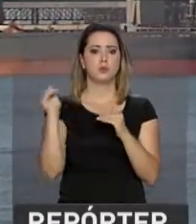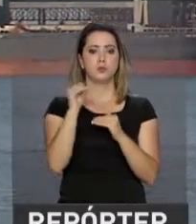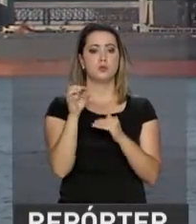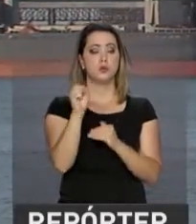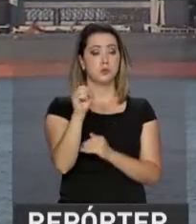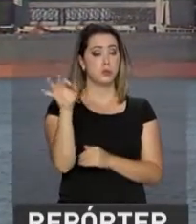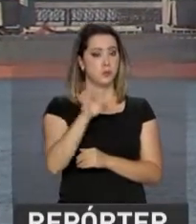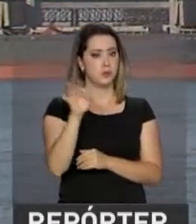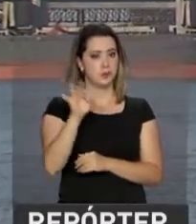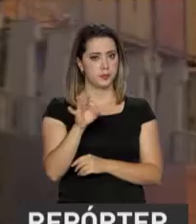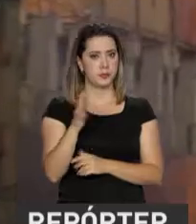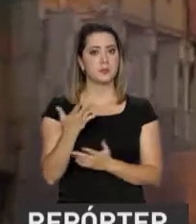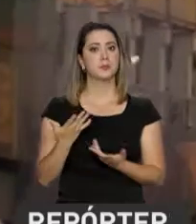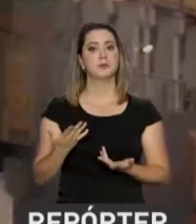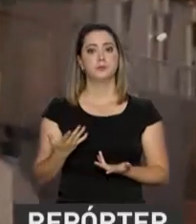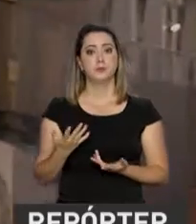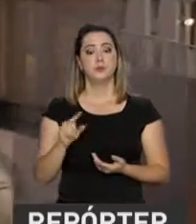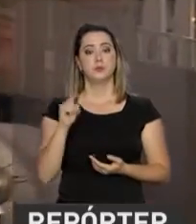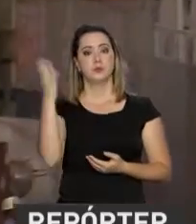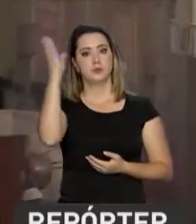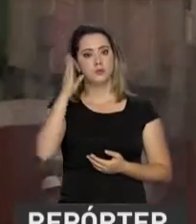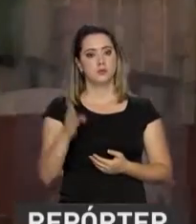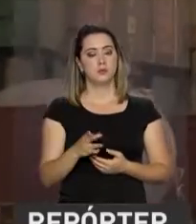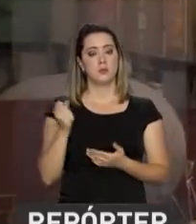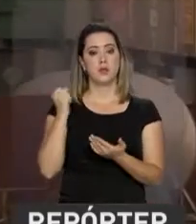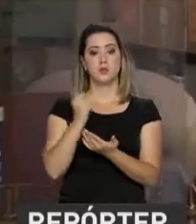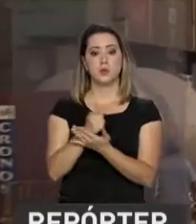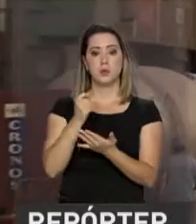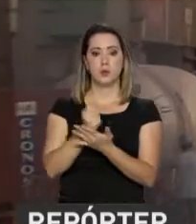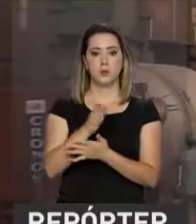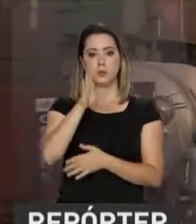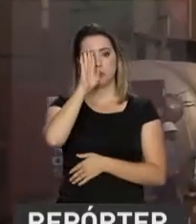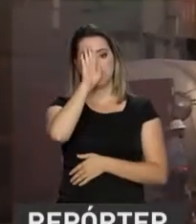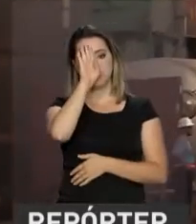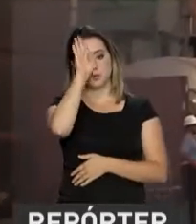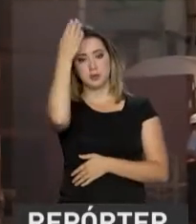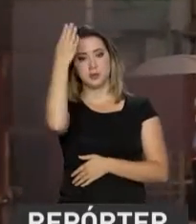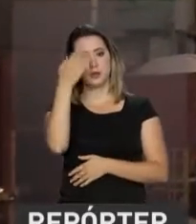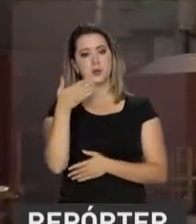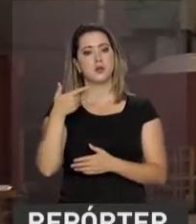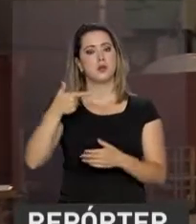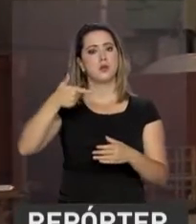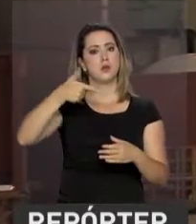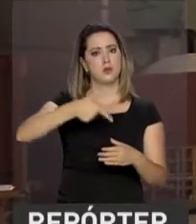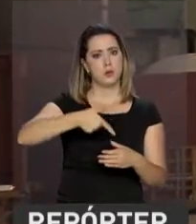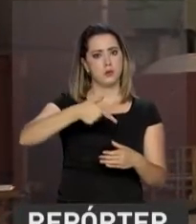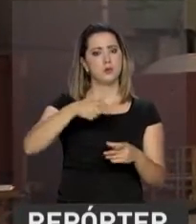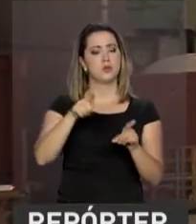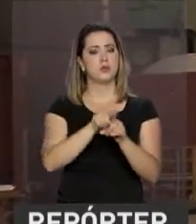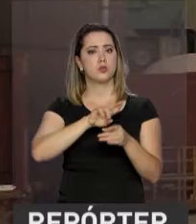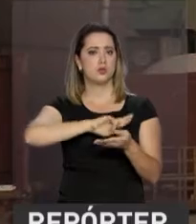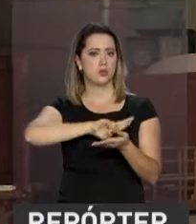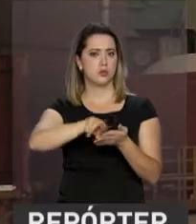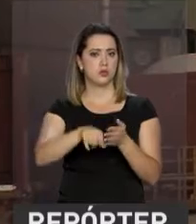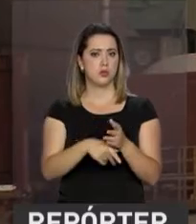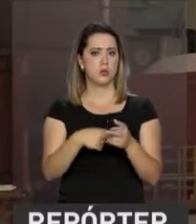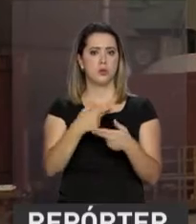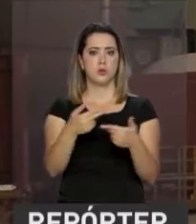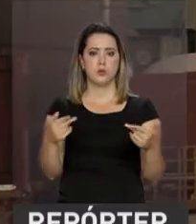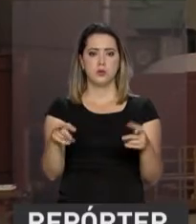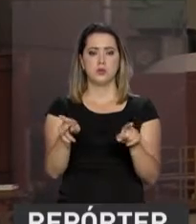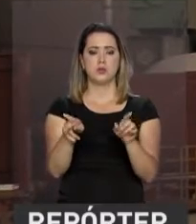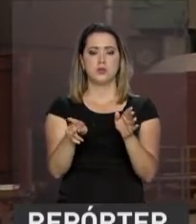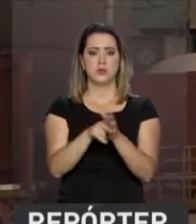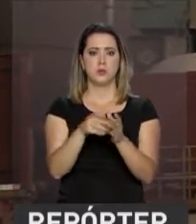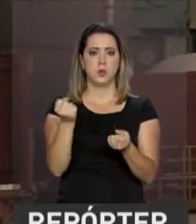a 2016. O Brasil comprou principalmente combustíveis e lubrificantes, seguido por bens de capital,